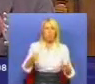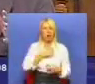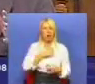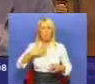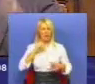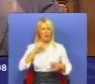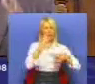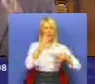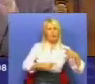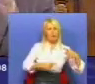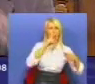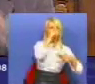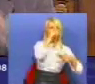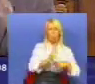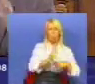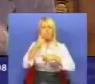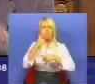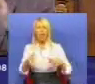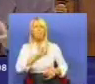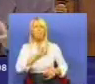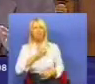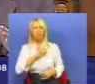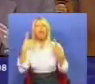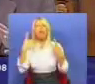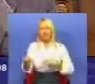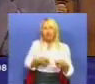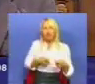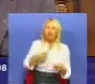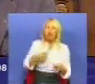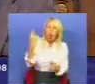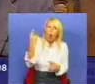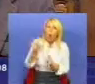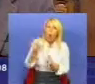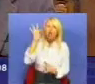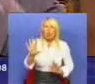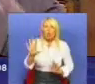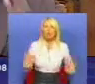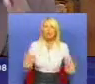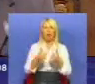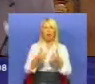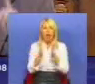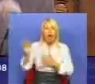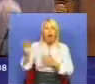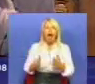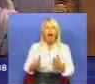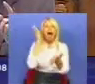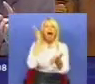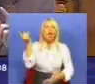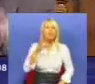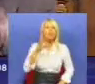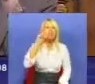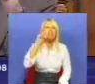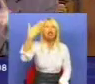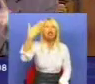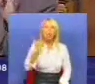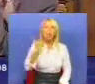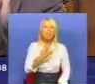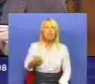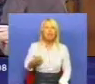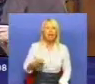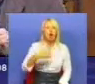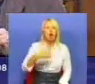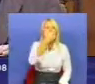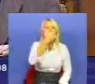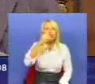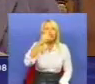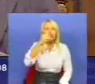privado, terá a gestão em exclusivo das estradas de Portugal, todas as rodovias, até 31 de dezembro de